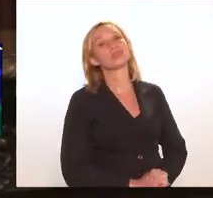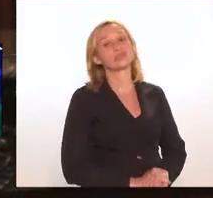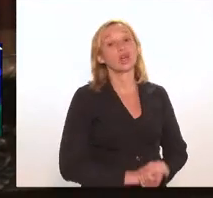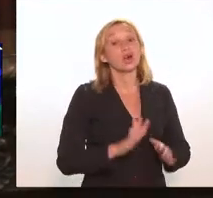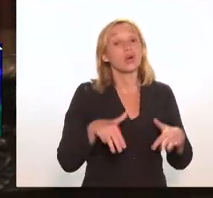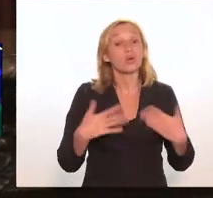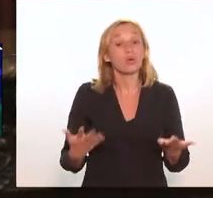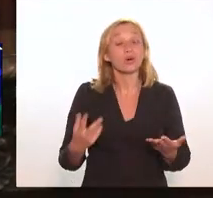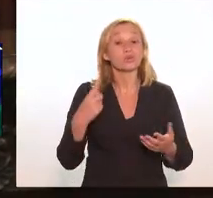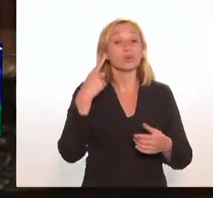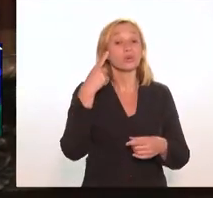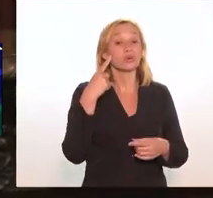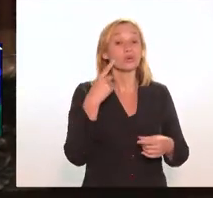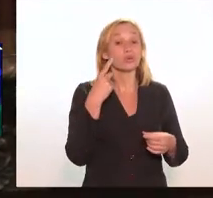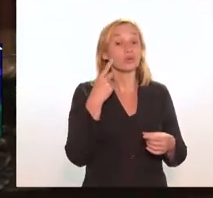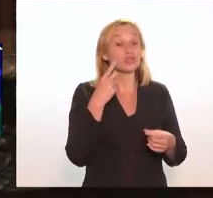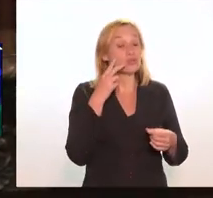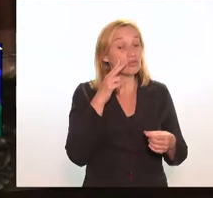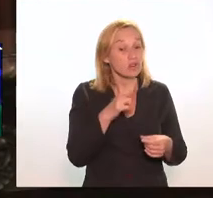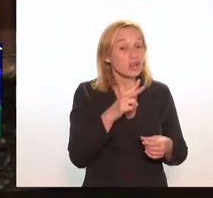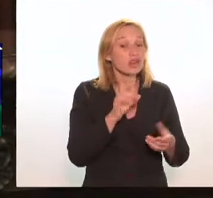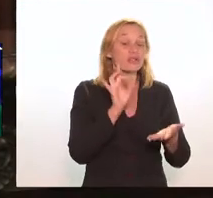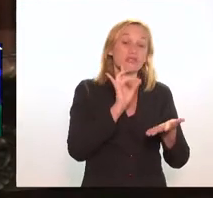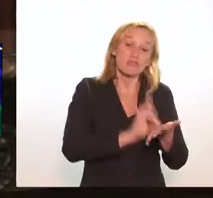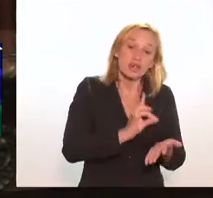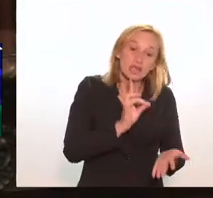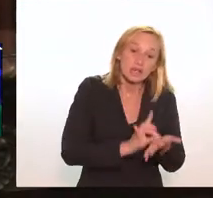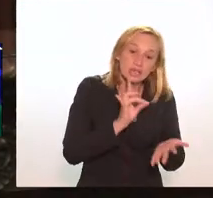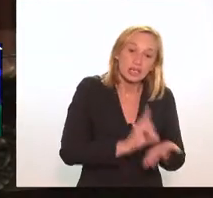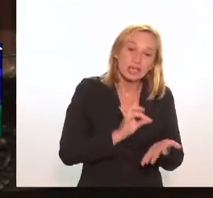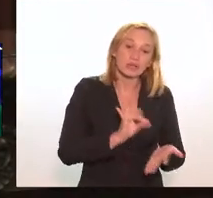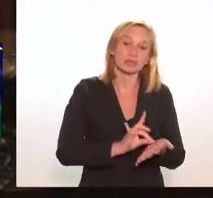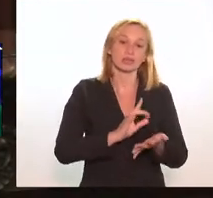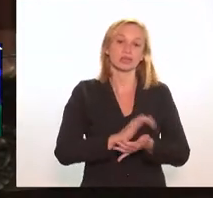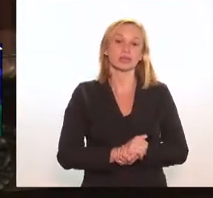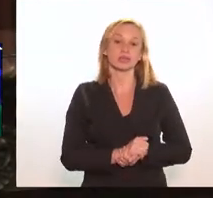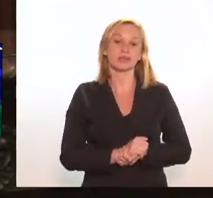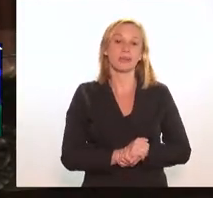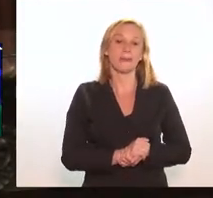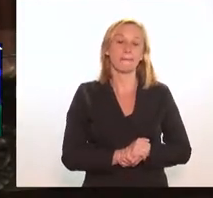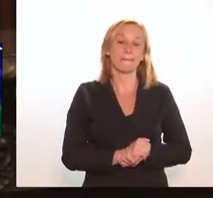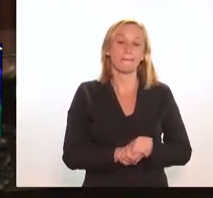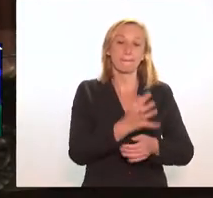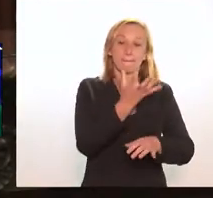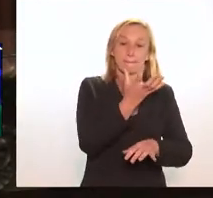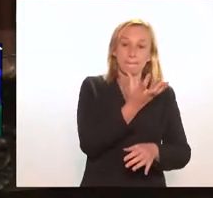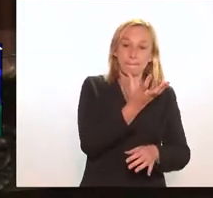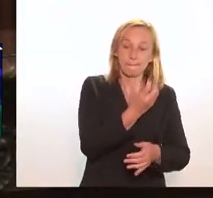quando refletem efetivamente a absorção